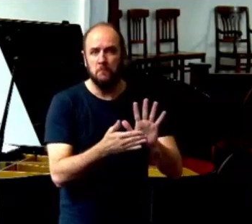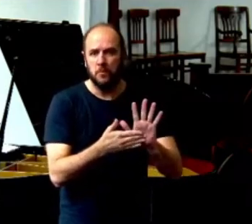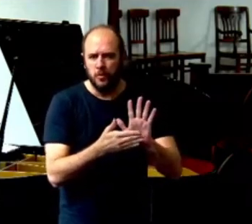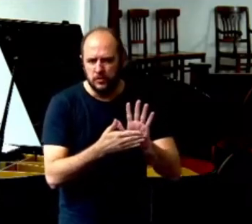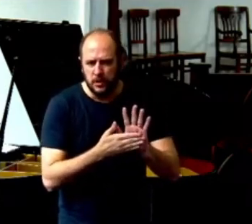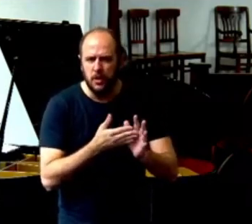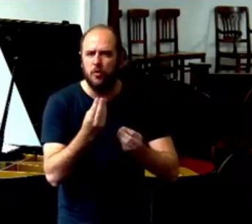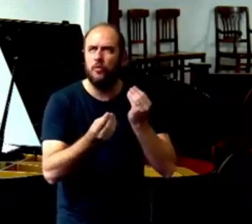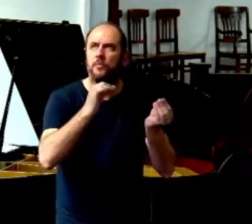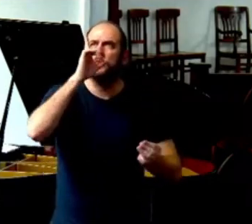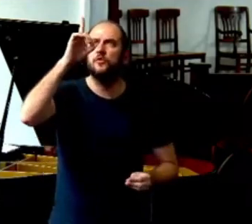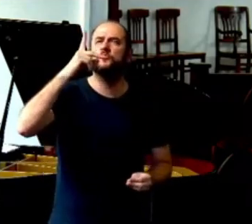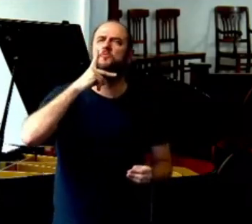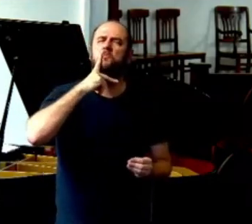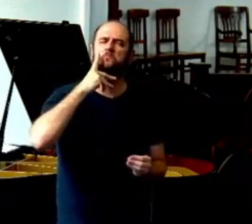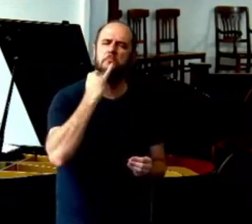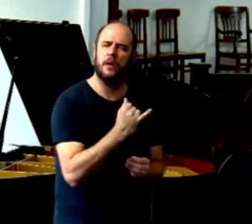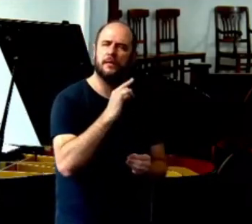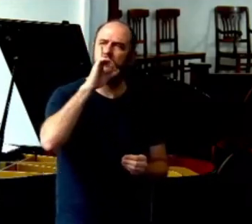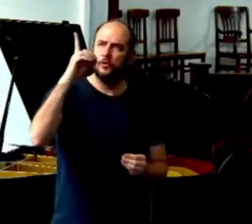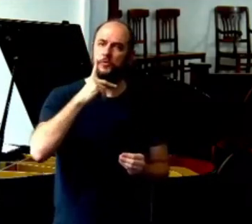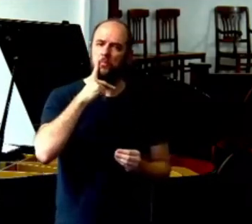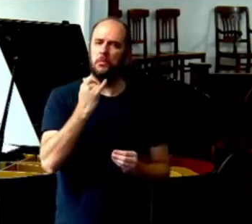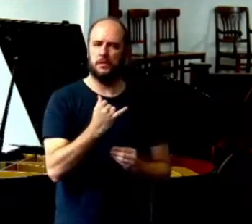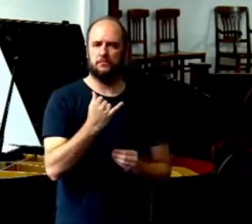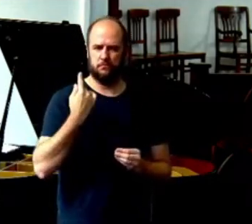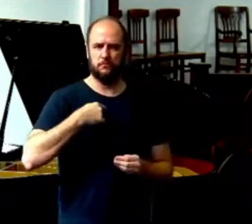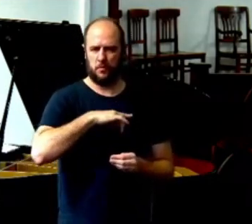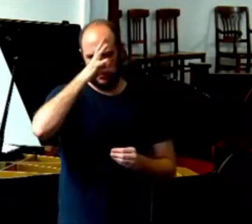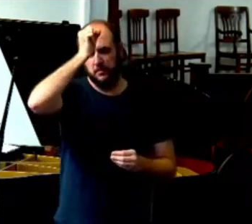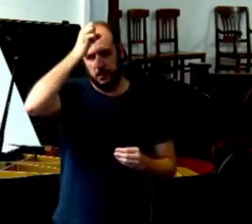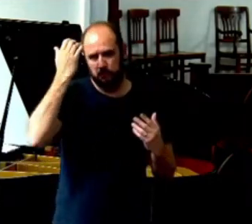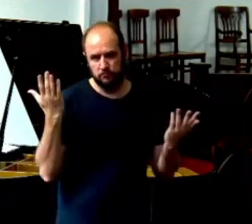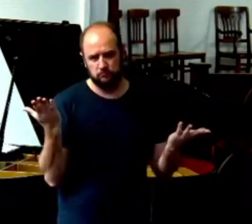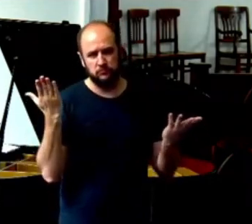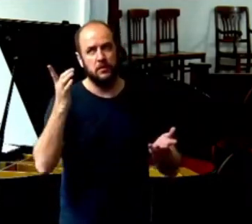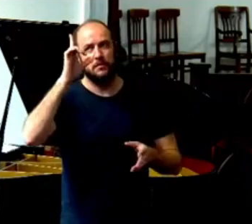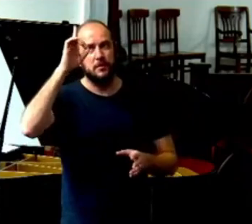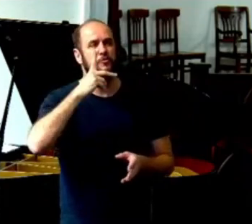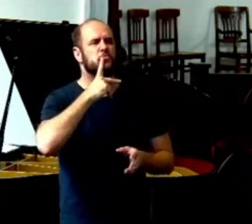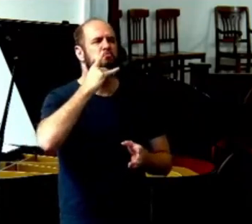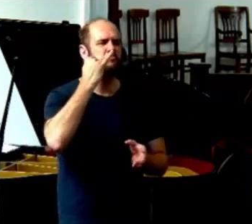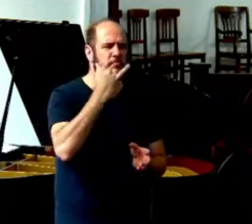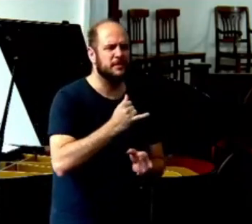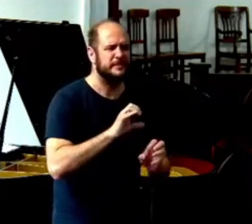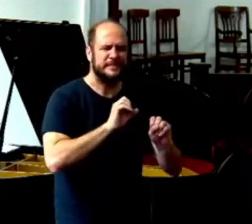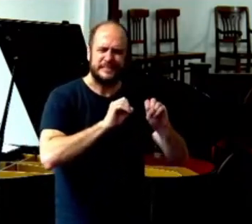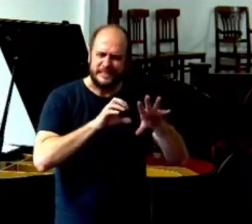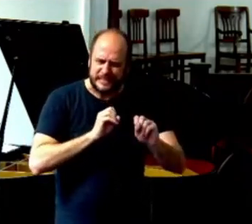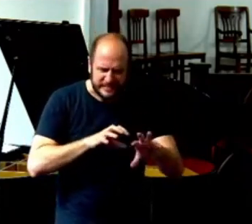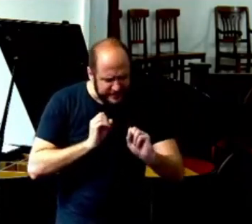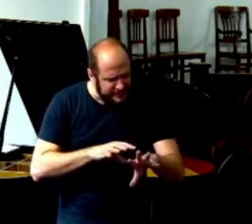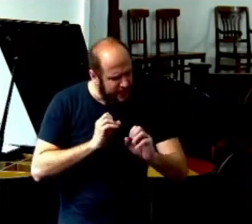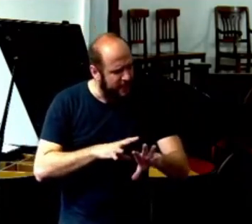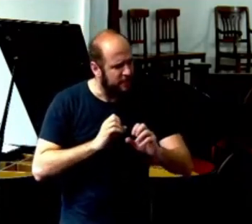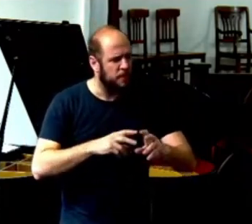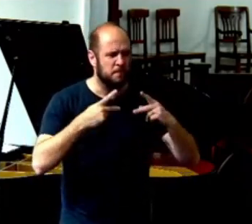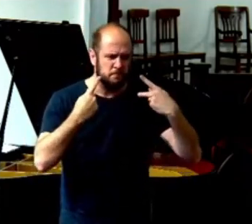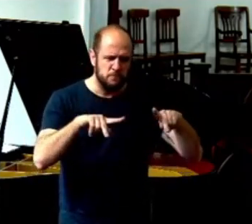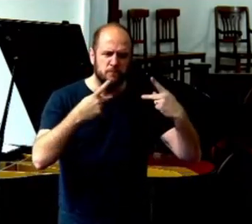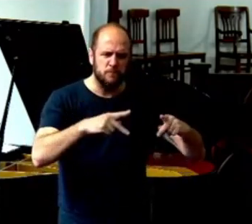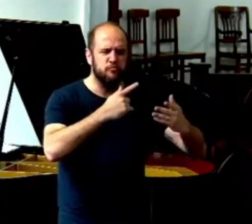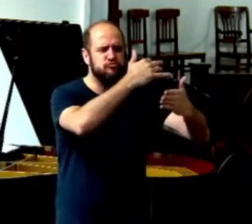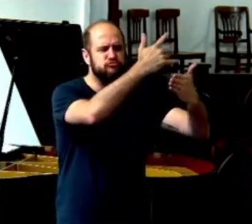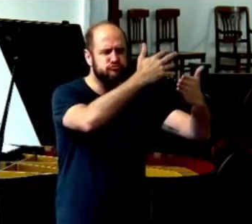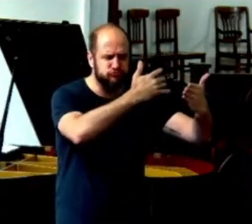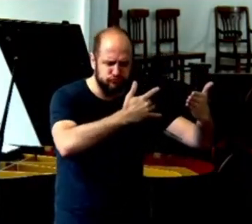a paternidade de Deus. Deus é Pai. Nós aprendemos isso através de toda essa sessão,